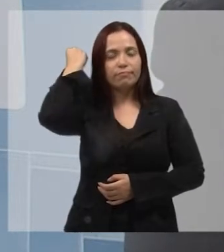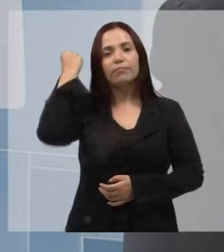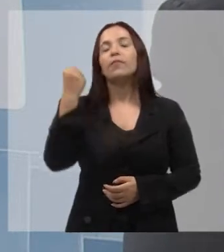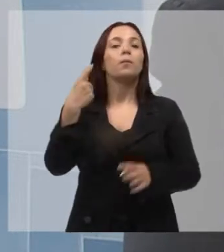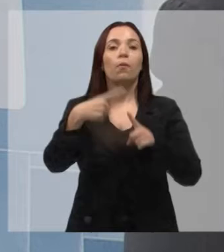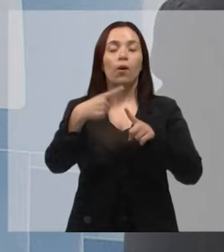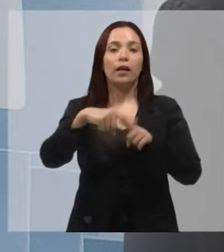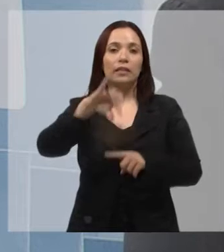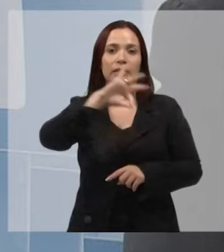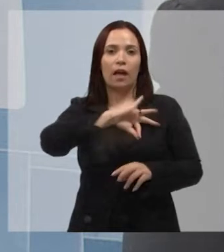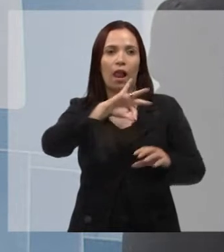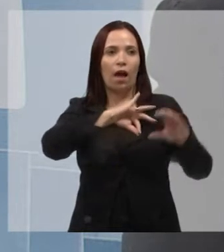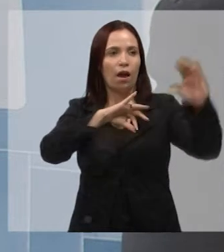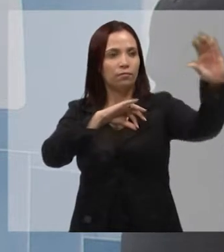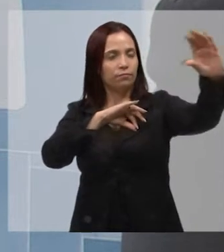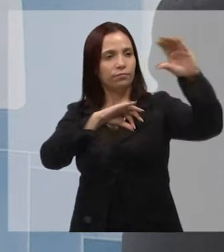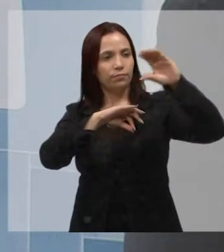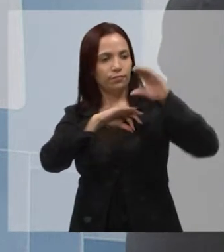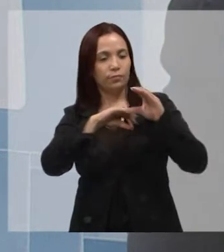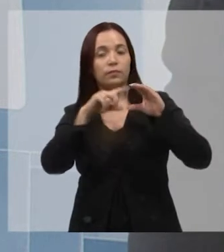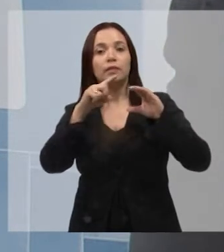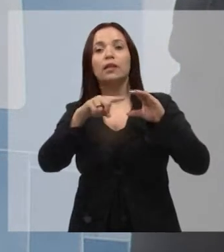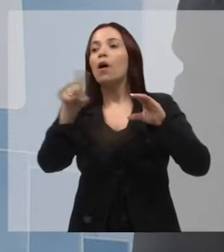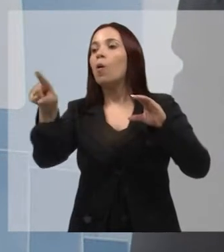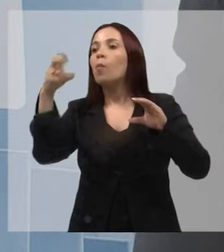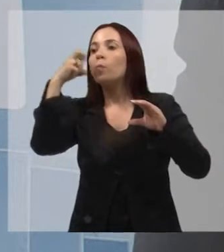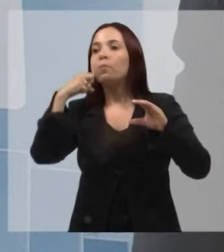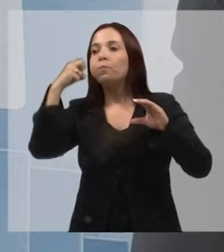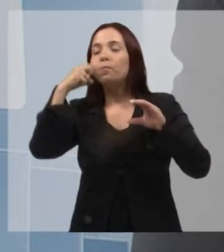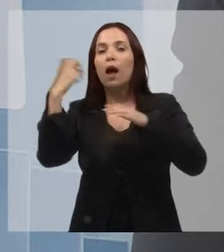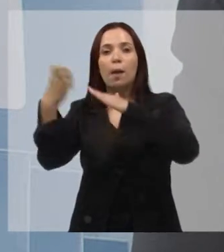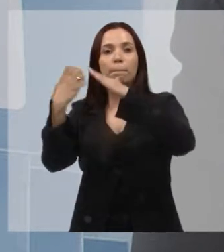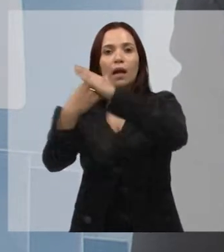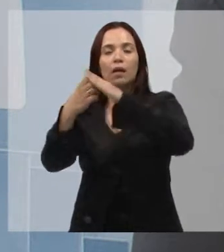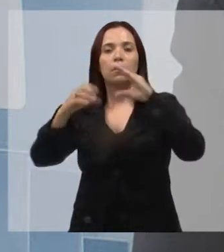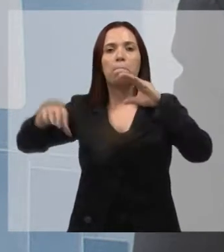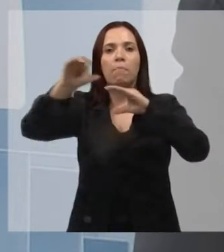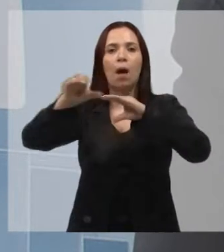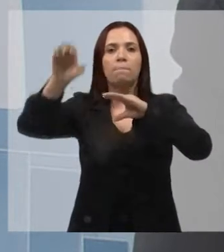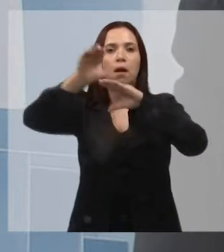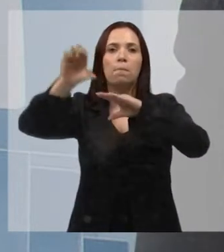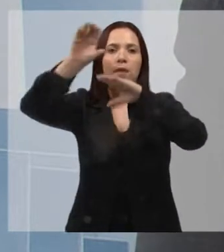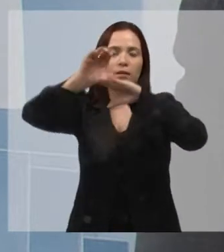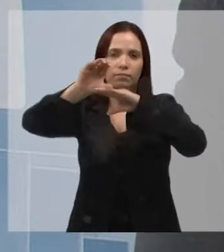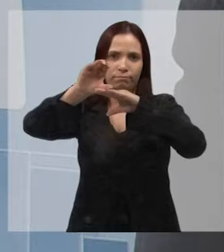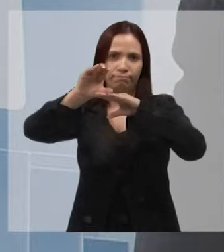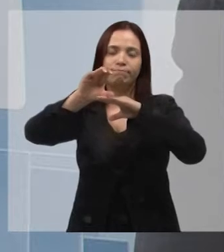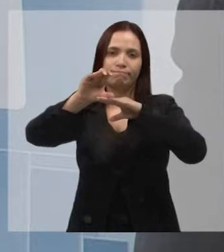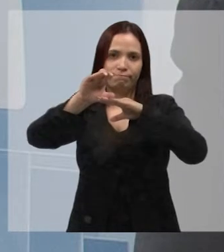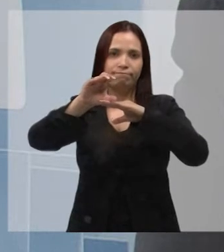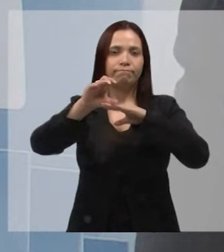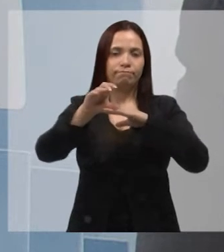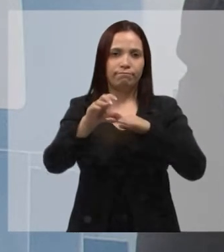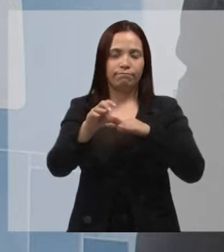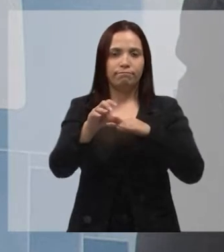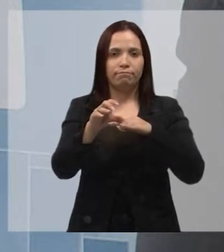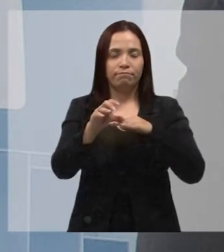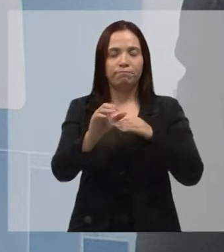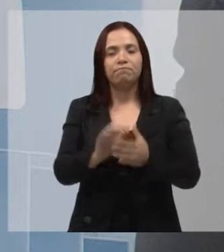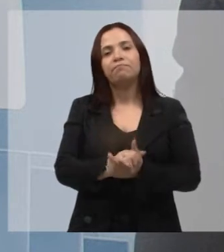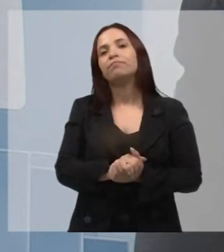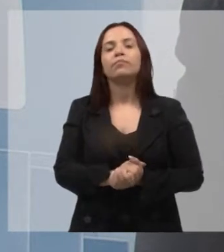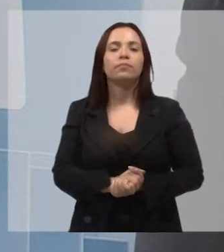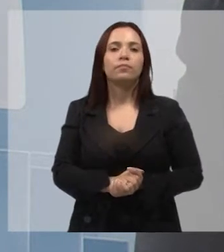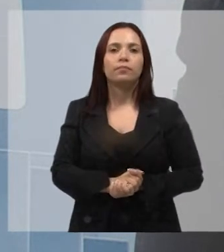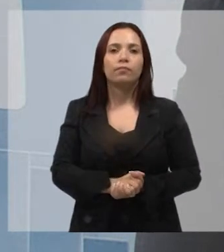Eles ganham salário e ganham, por exemplo, eles ganham sobre o lucro da empresa. Então, eles são... É como se